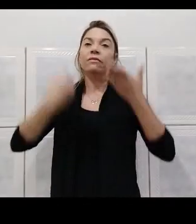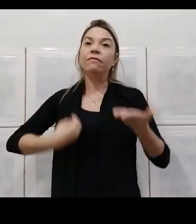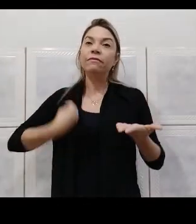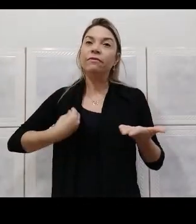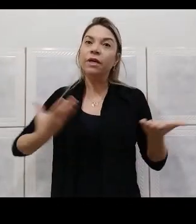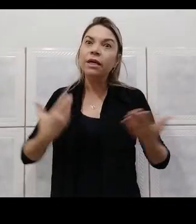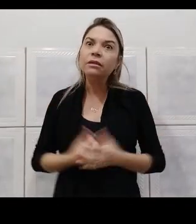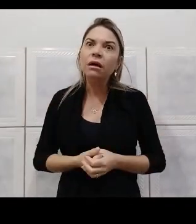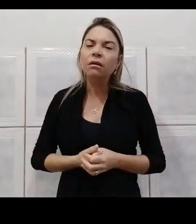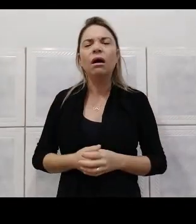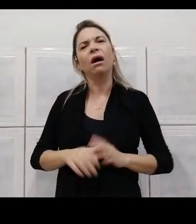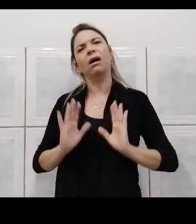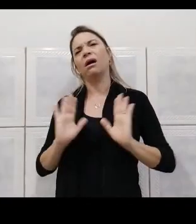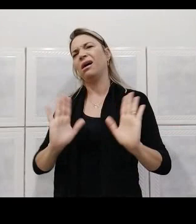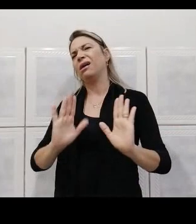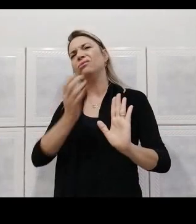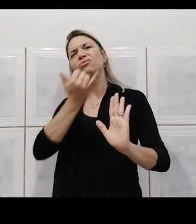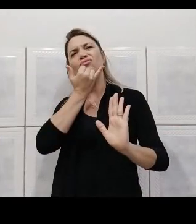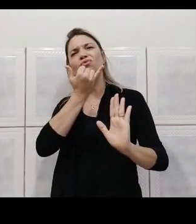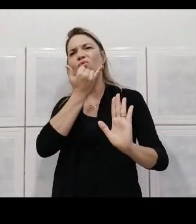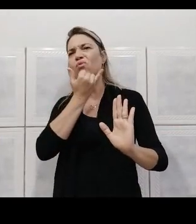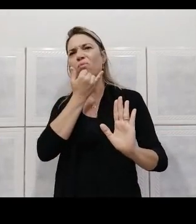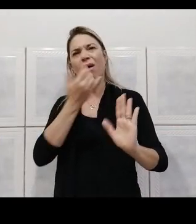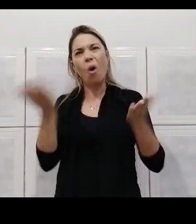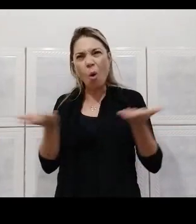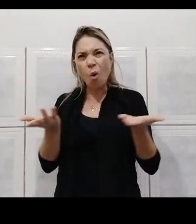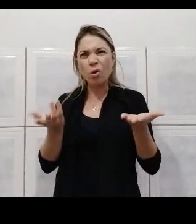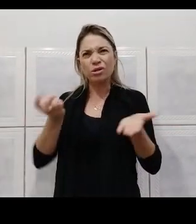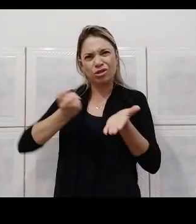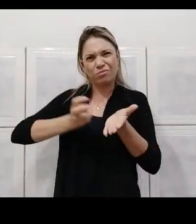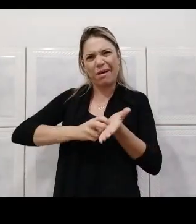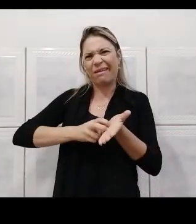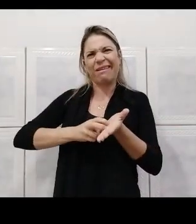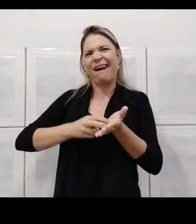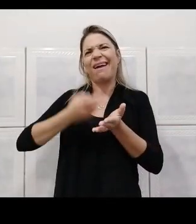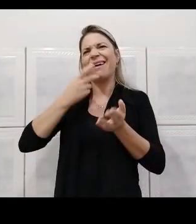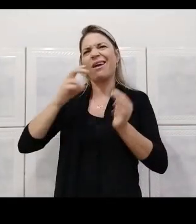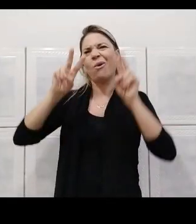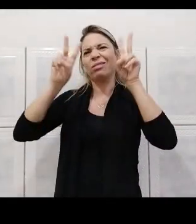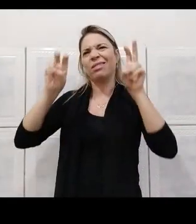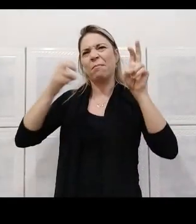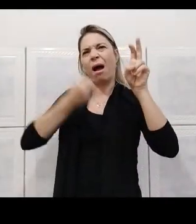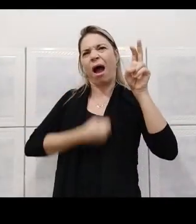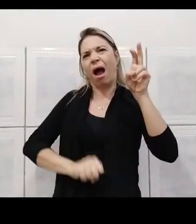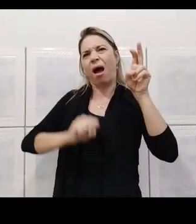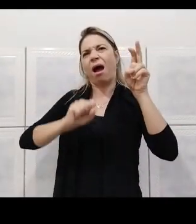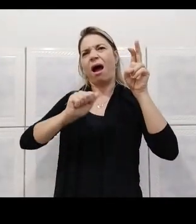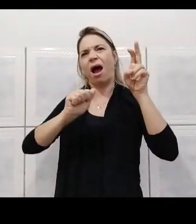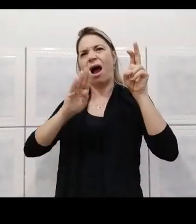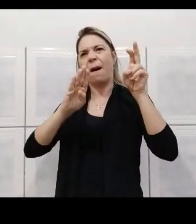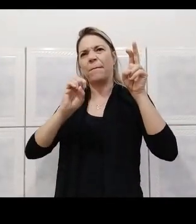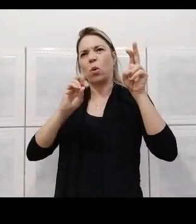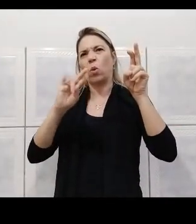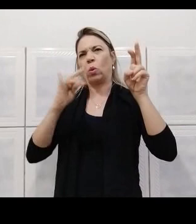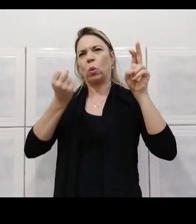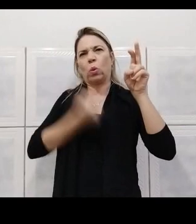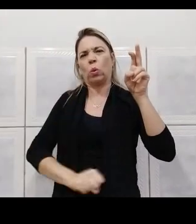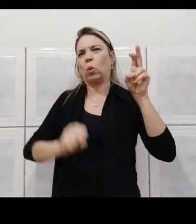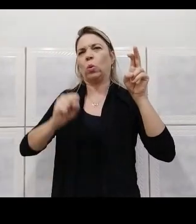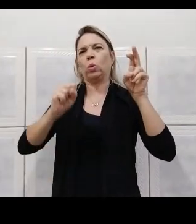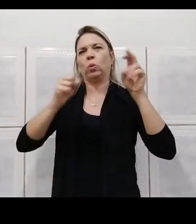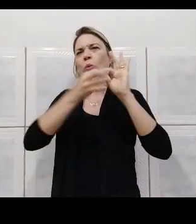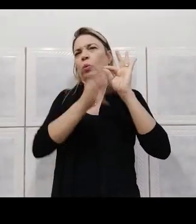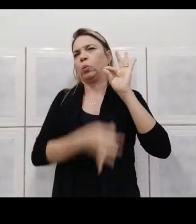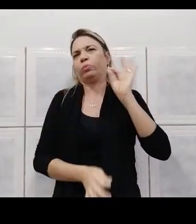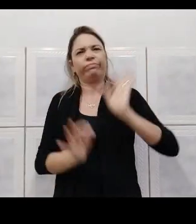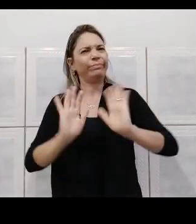contrários à prática terrível do aborto. Eu não vou me alongar aqui falando sobre a tentativa de aborto ou